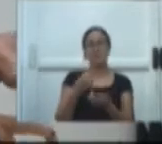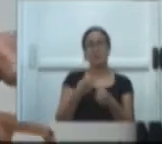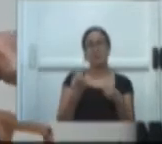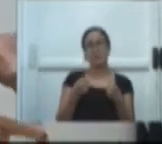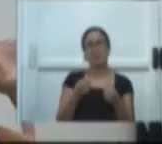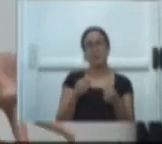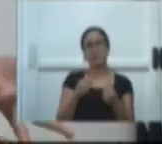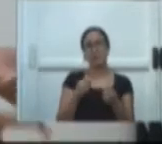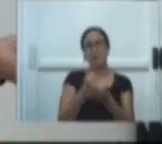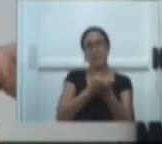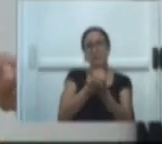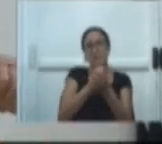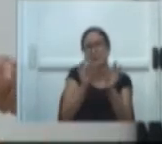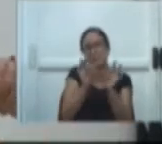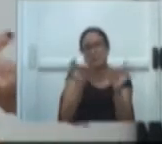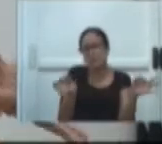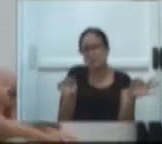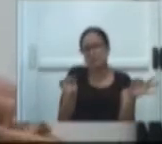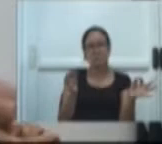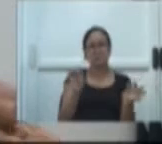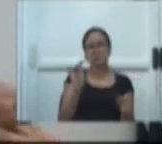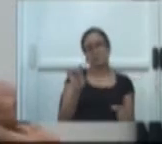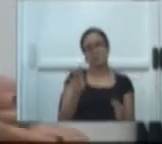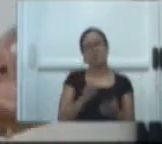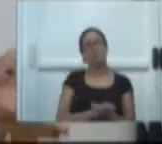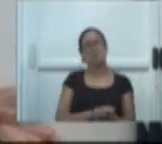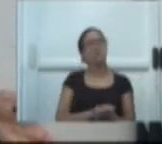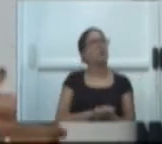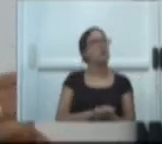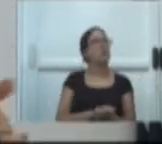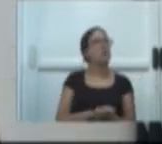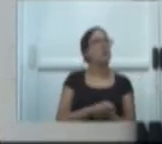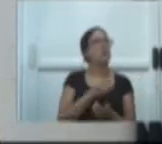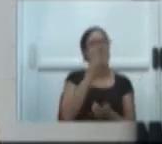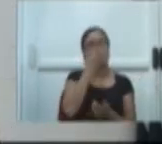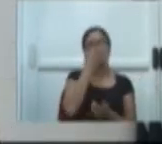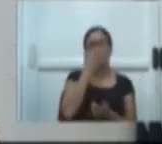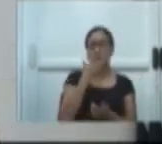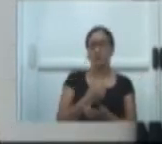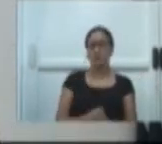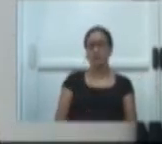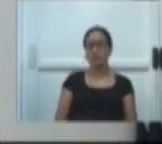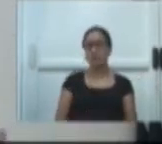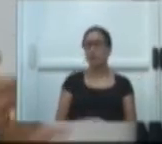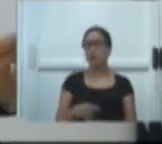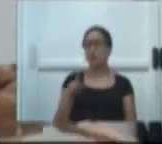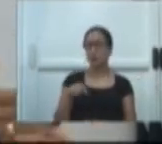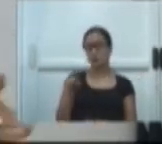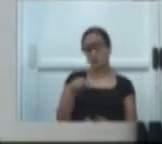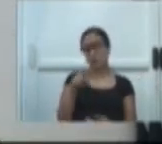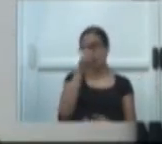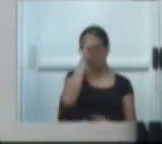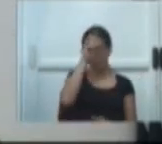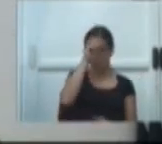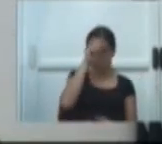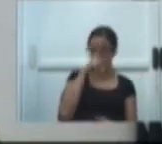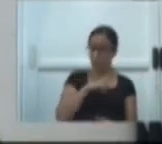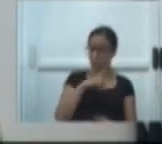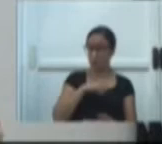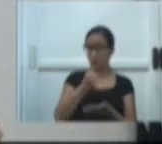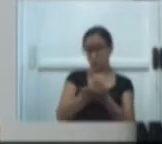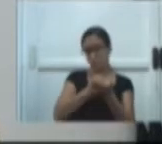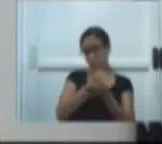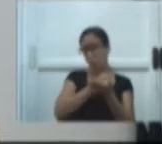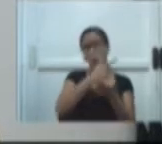paracetamol e a dipirona, e o que está sendo usado lá, que é a parte de